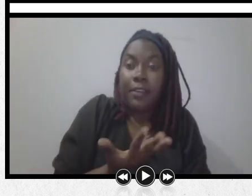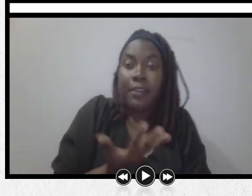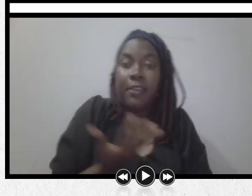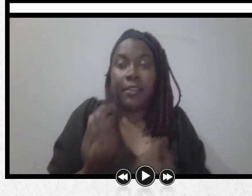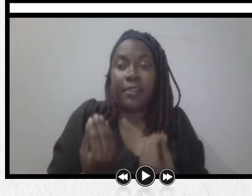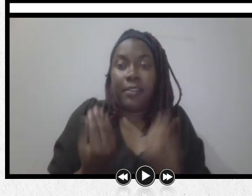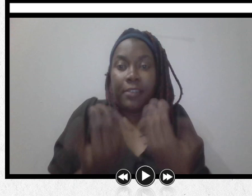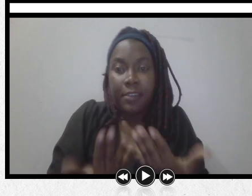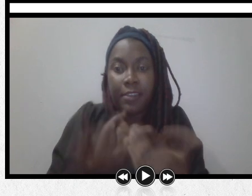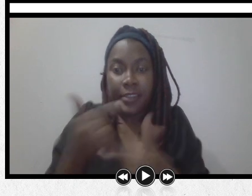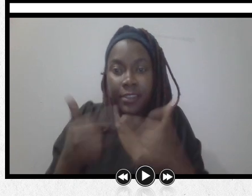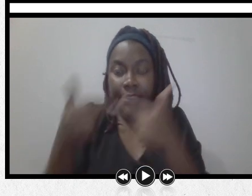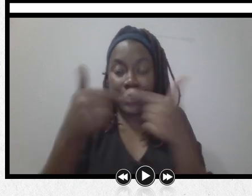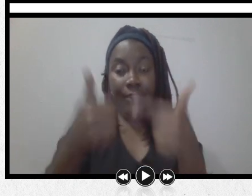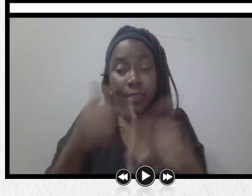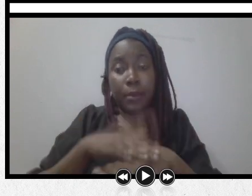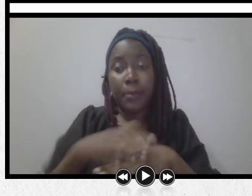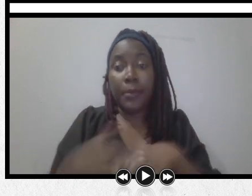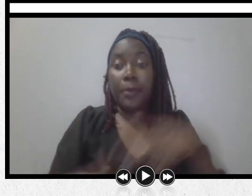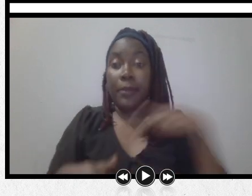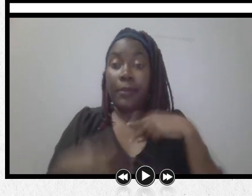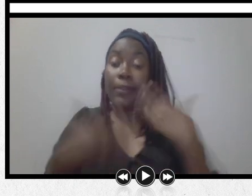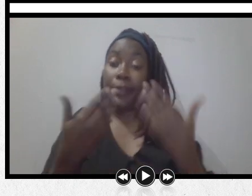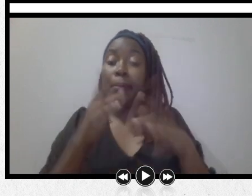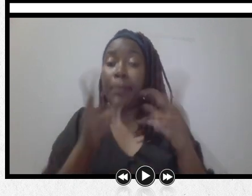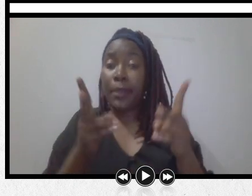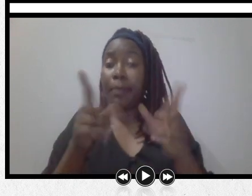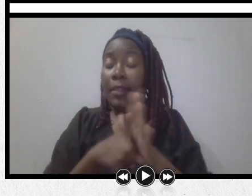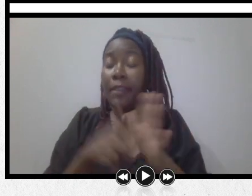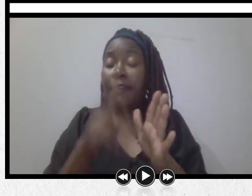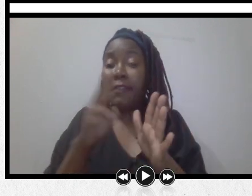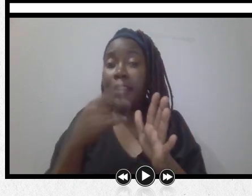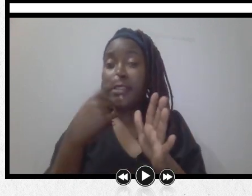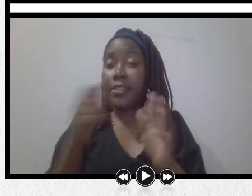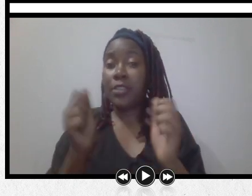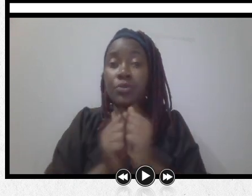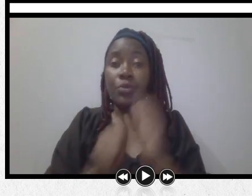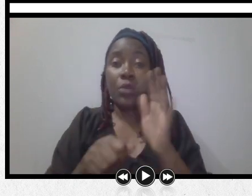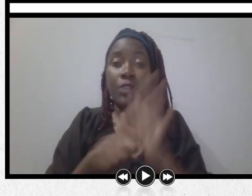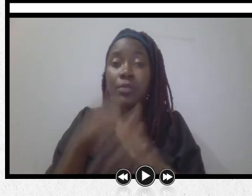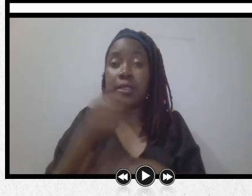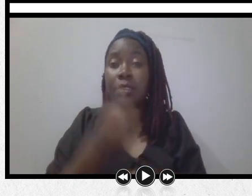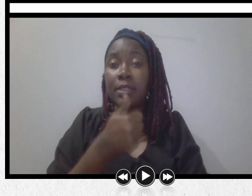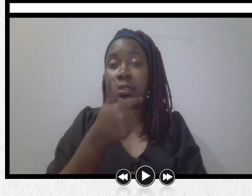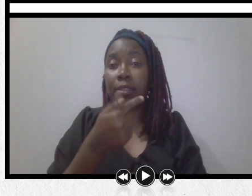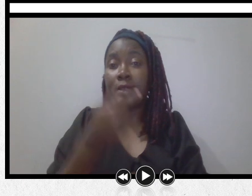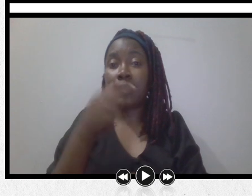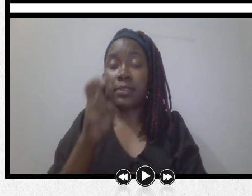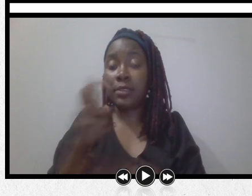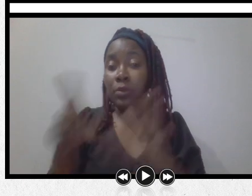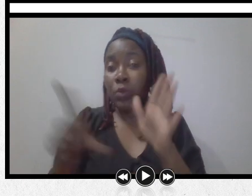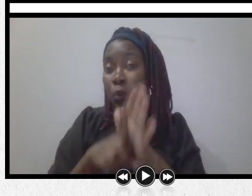de serviço para a iniciativa privada. E aí a própria lei vai dizer, juntamente com o artigo 175 da